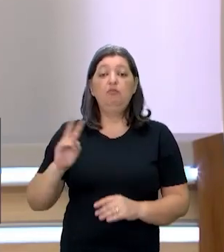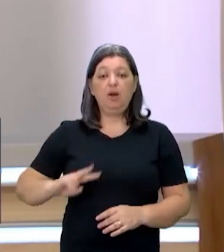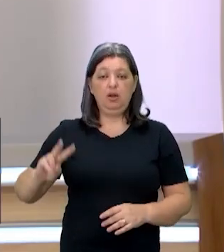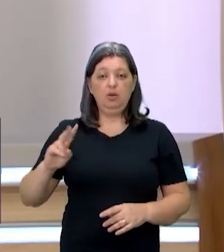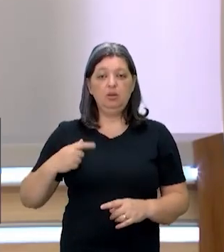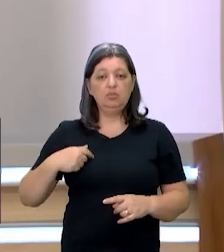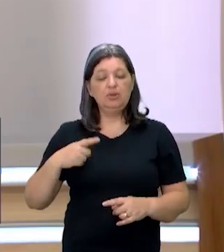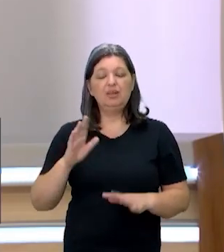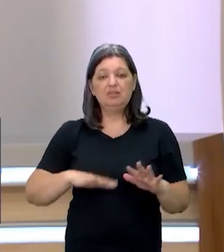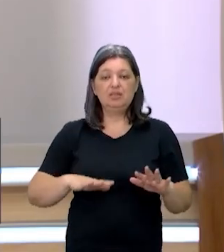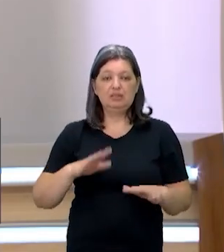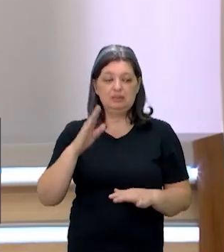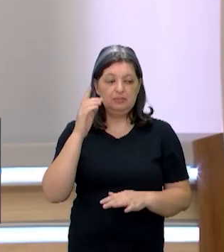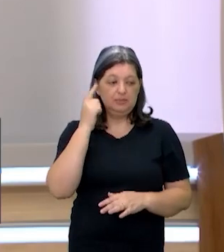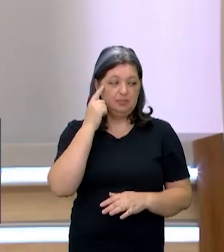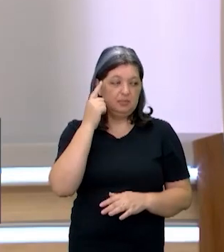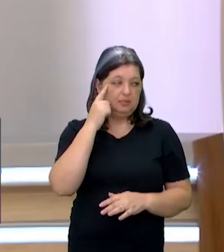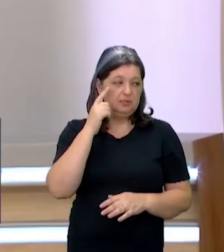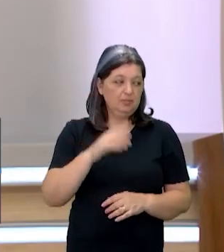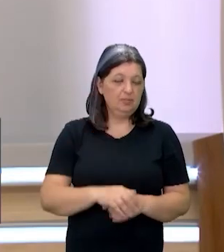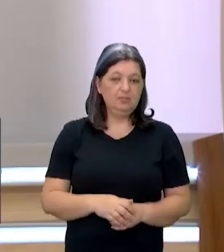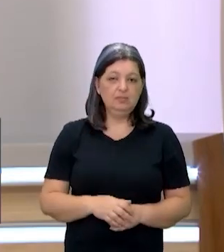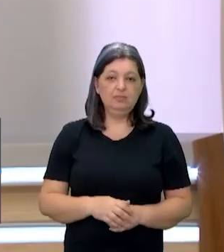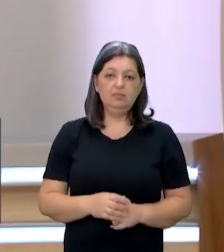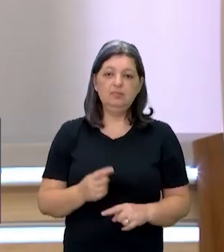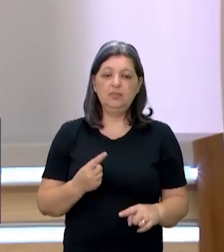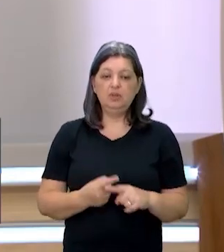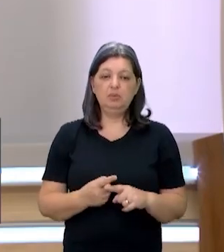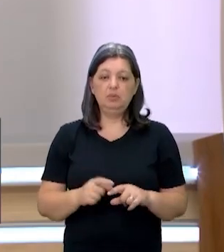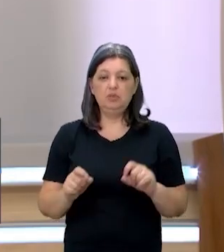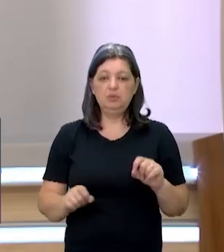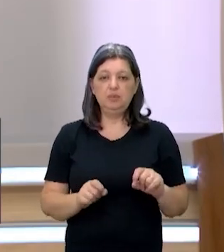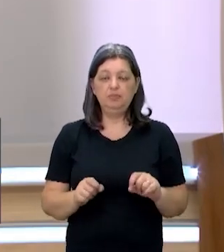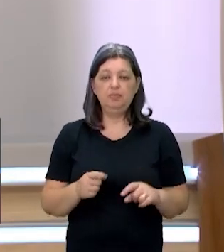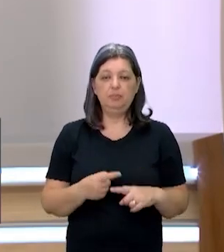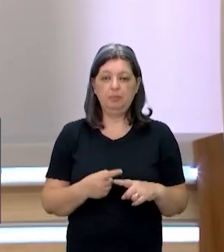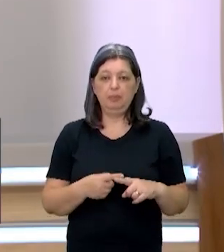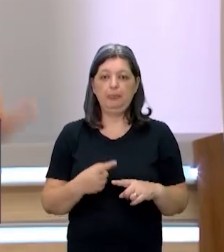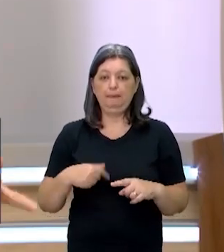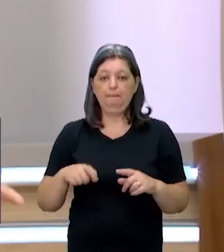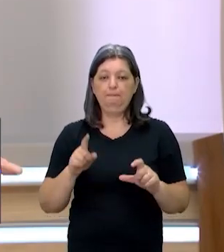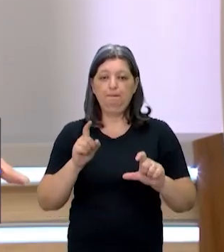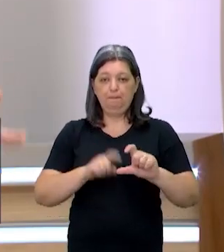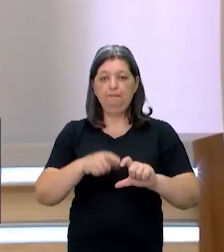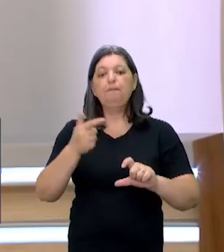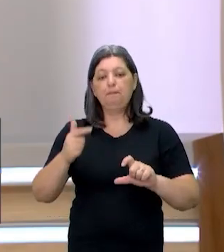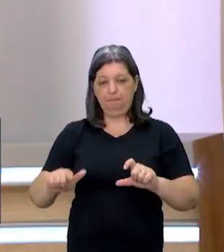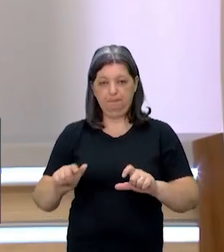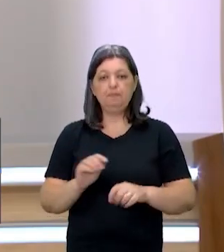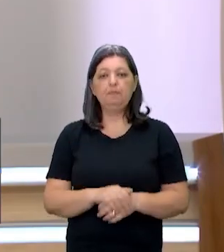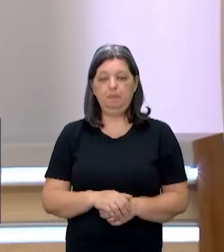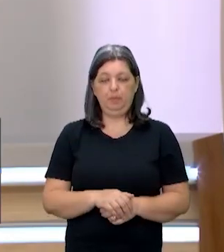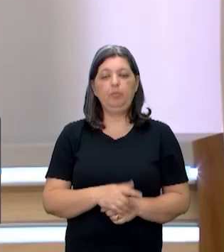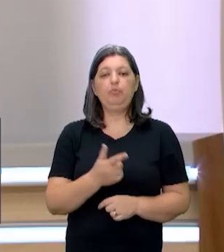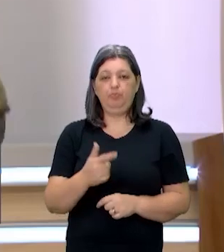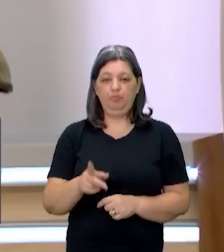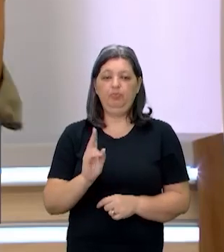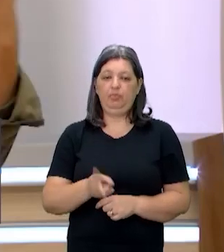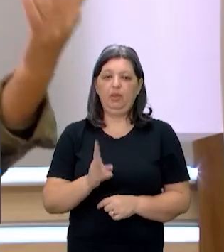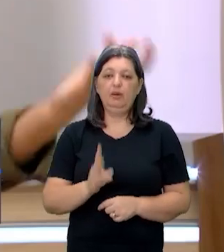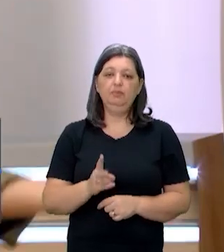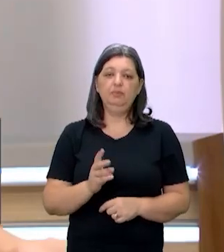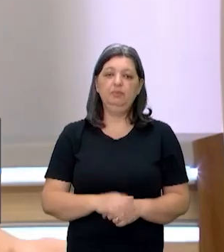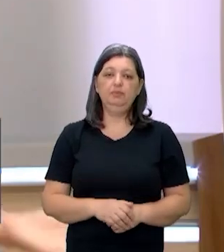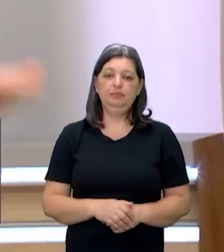você, ter algo validado da sua personalidade, do que você publica, você depender do outro. Mas, se a gente depender o tempo inteiro